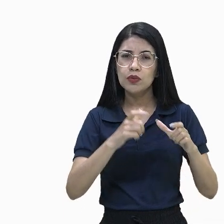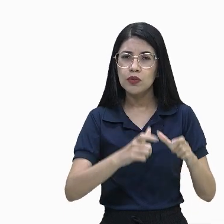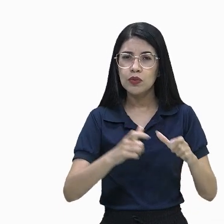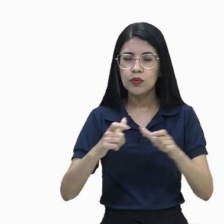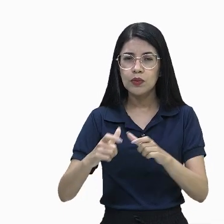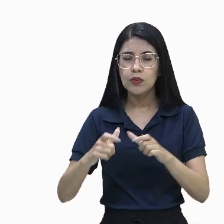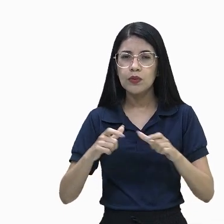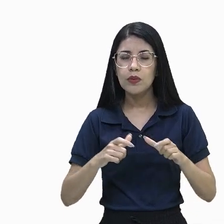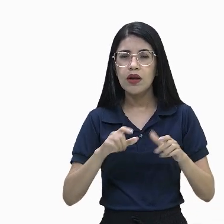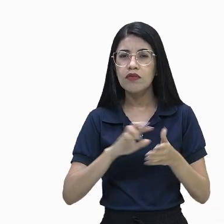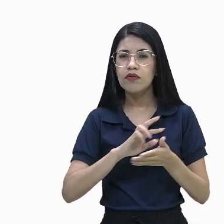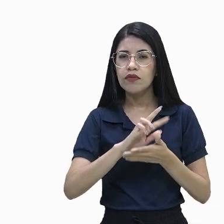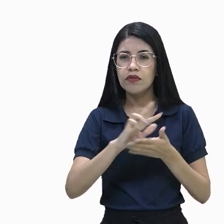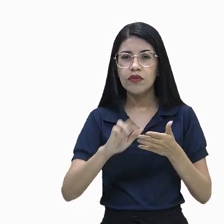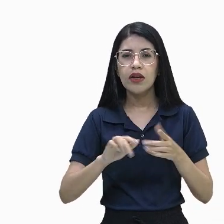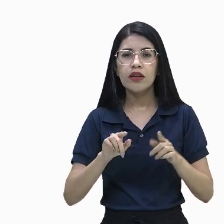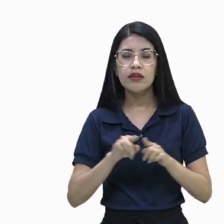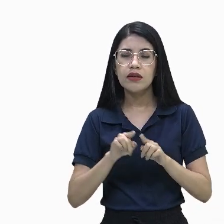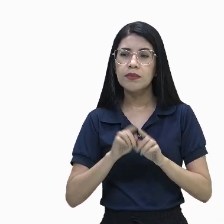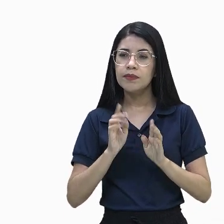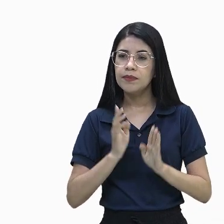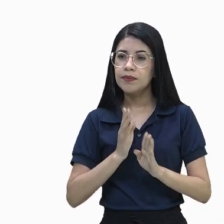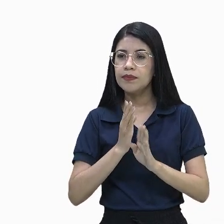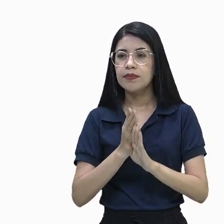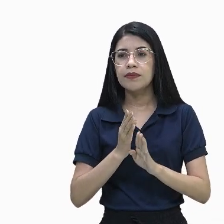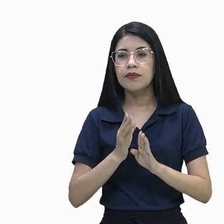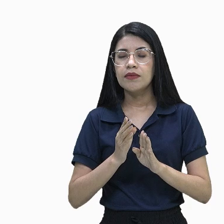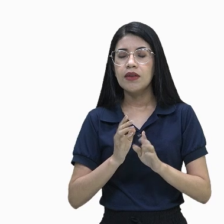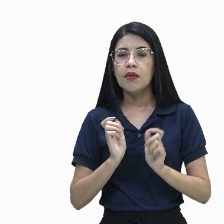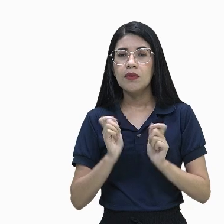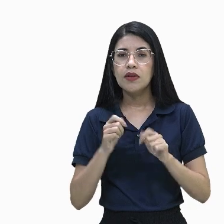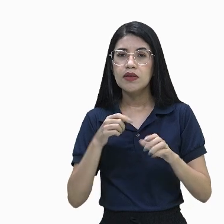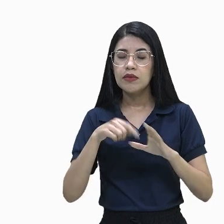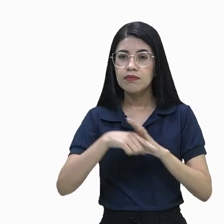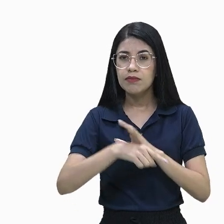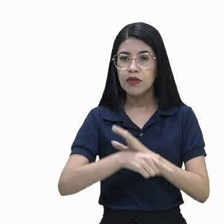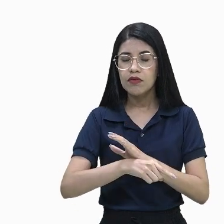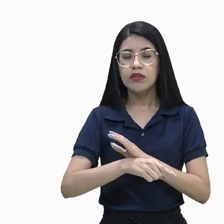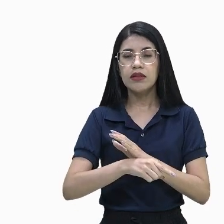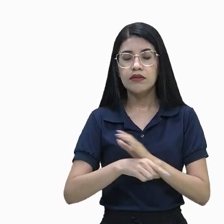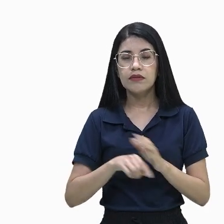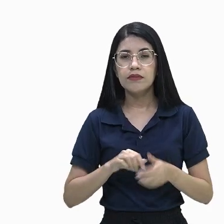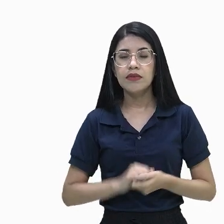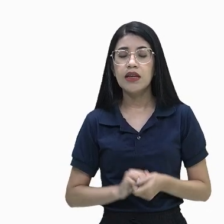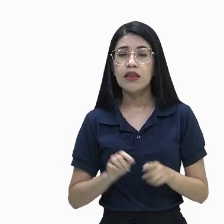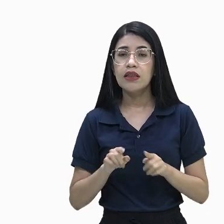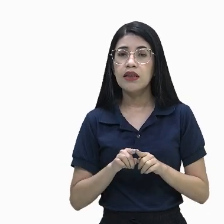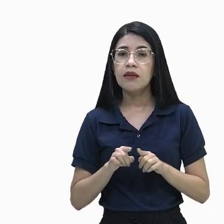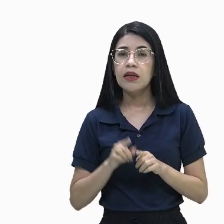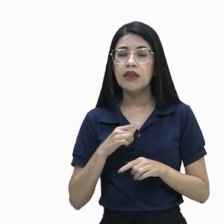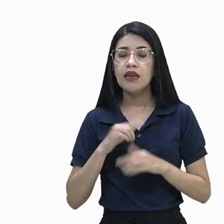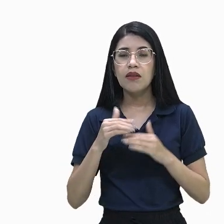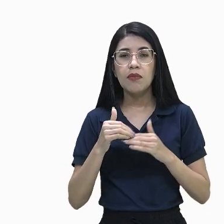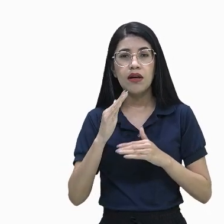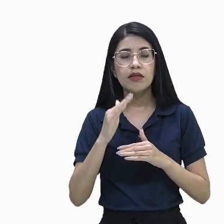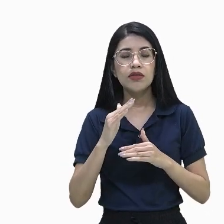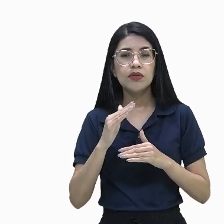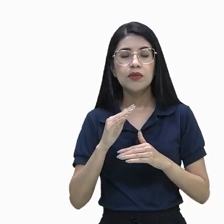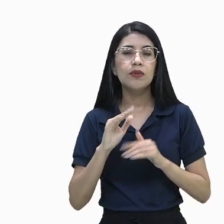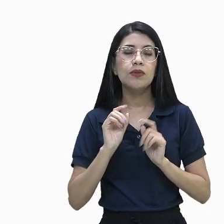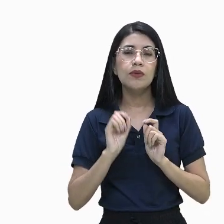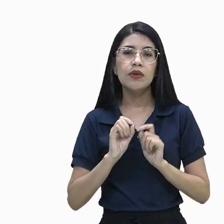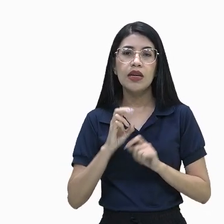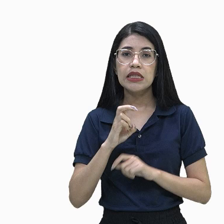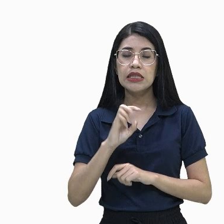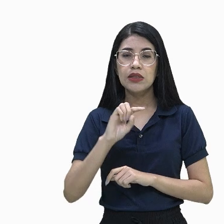fossas marianas, que são bastante conhecidas, né, pela profundidade. E aí nós encontramos uma profundidade superior